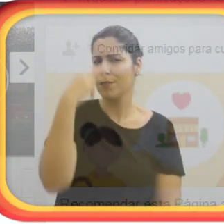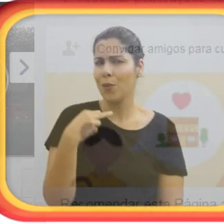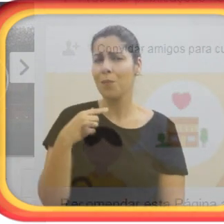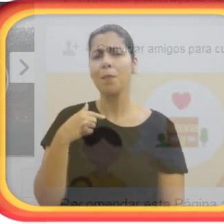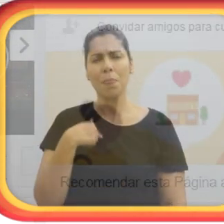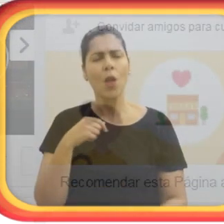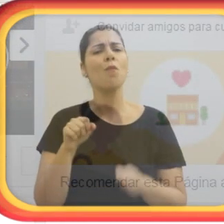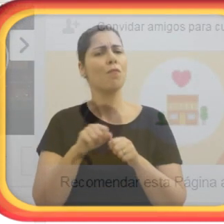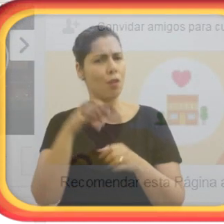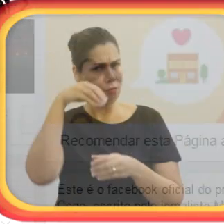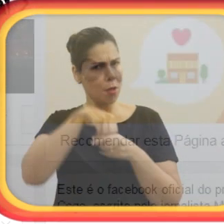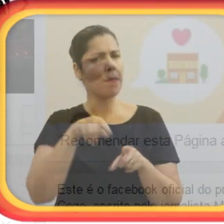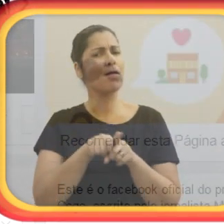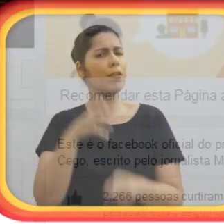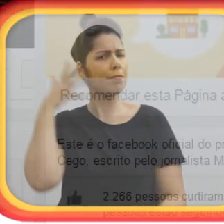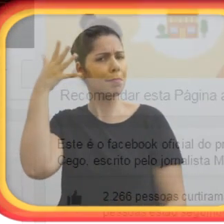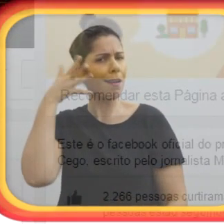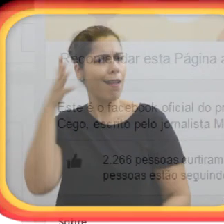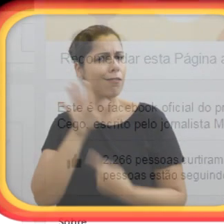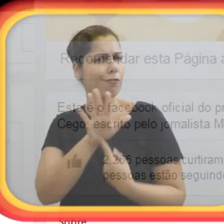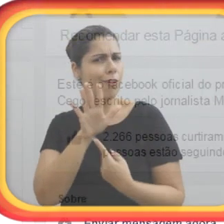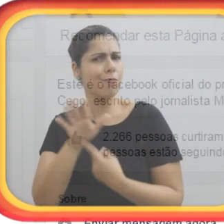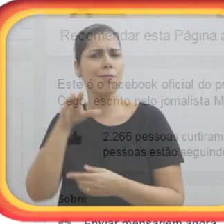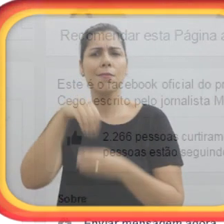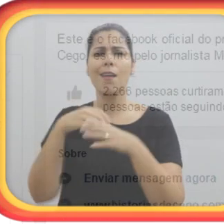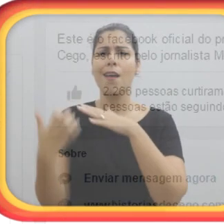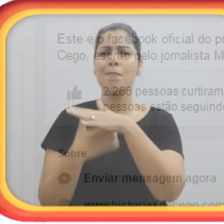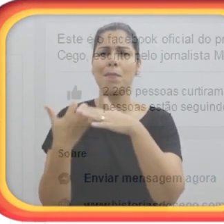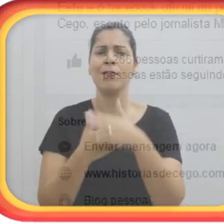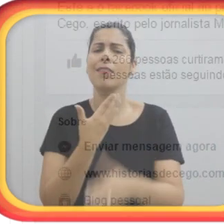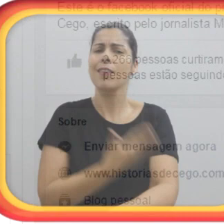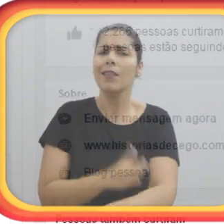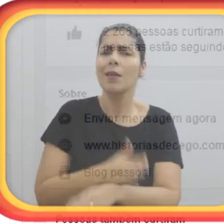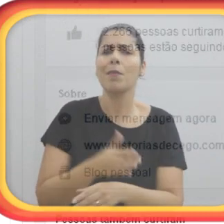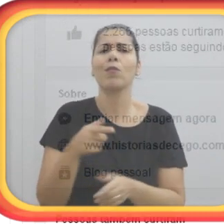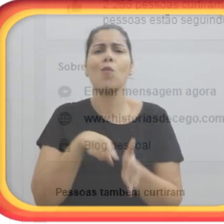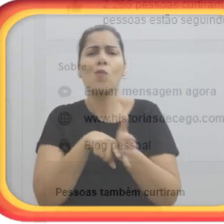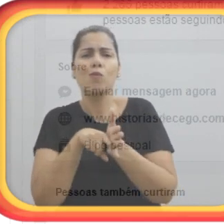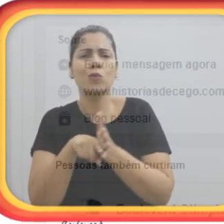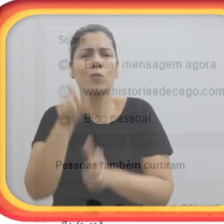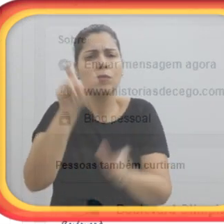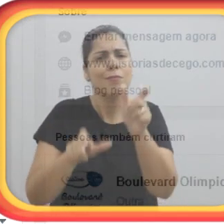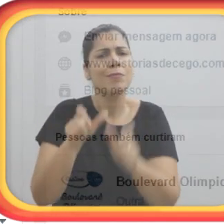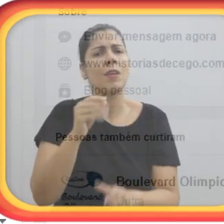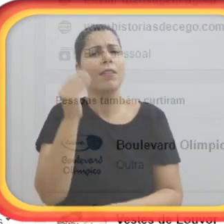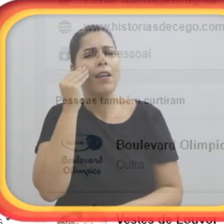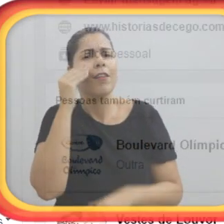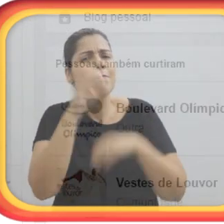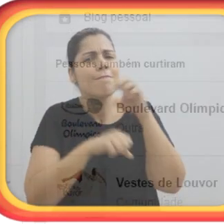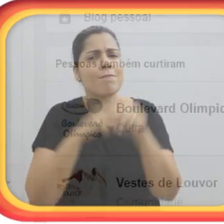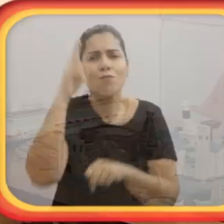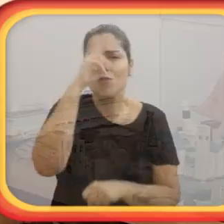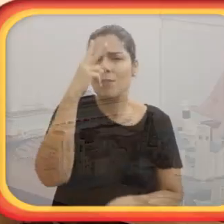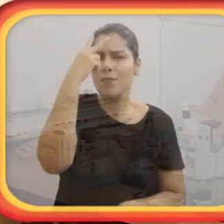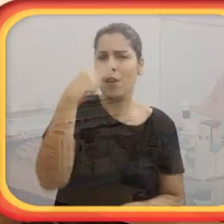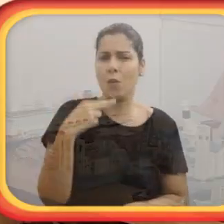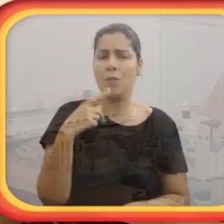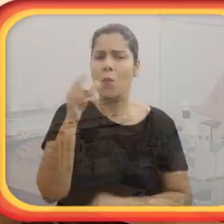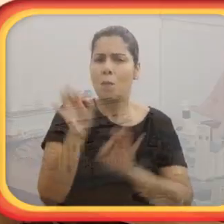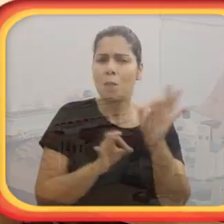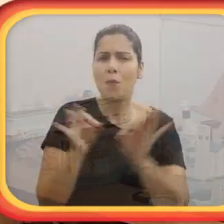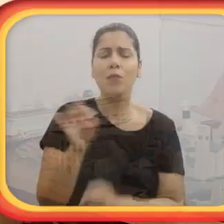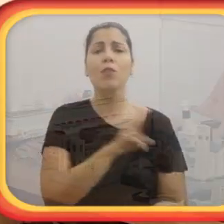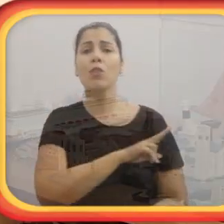Facebook, até porque eu comecei também a fazer muitas palestras e treinamentos por conta do História de Cego. Eu faço palestras em empresas e treinamentos